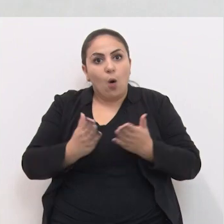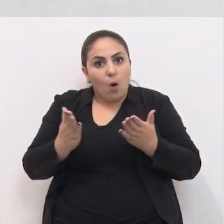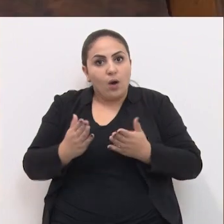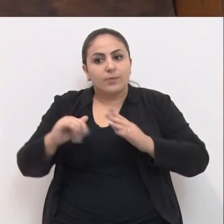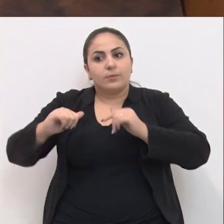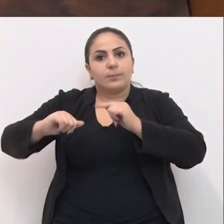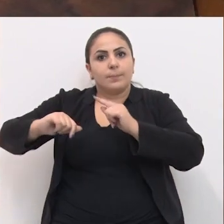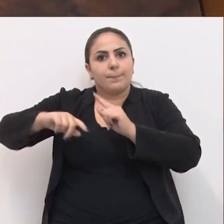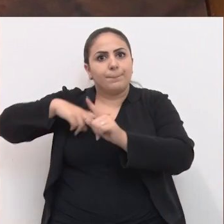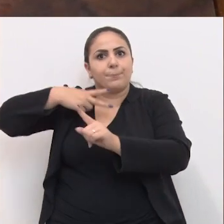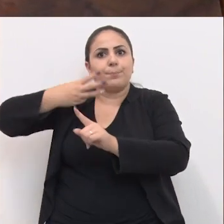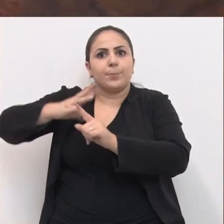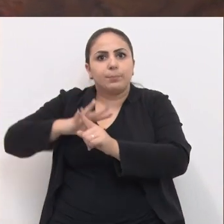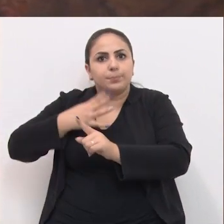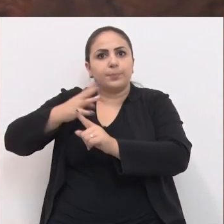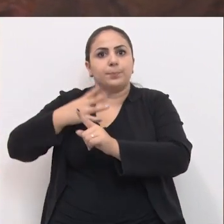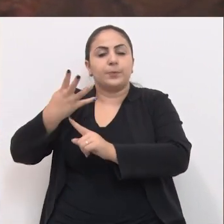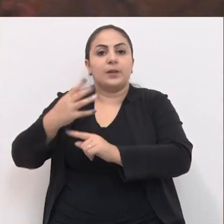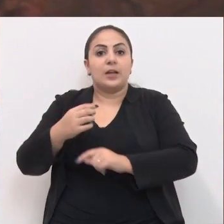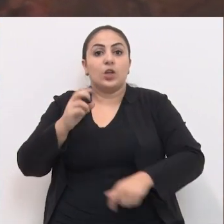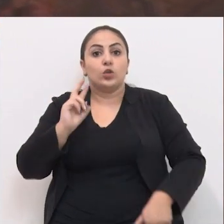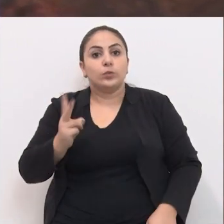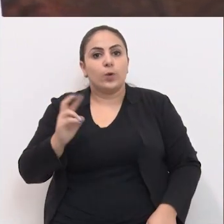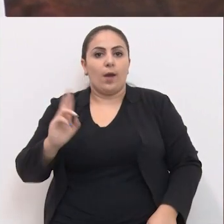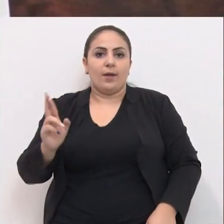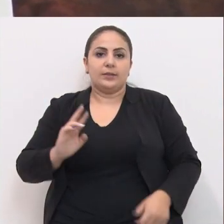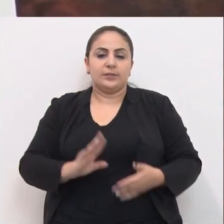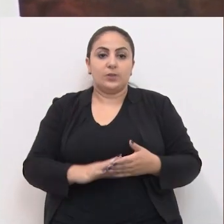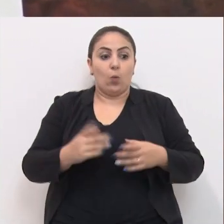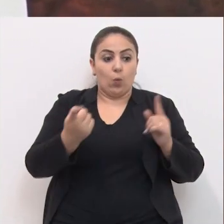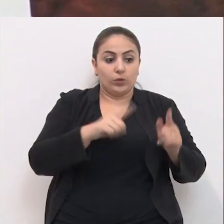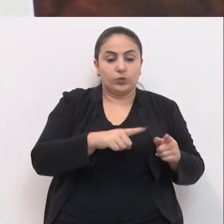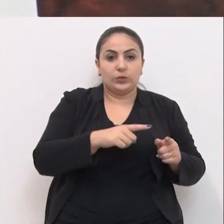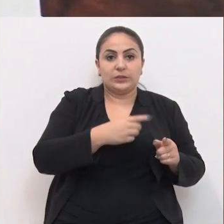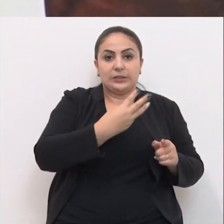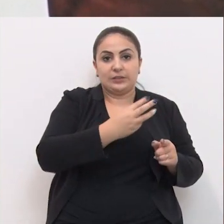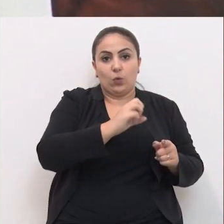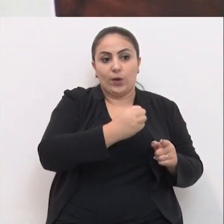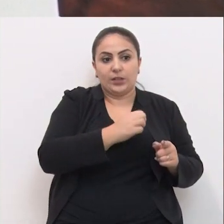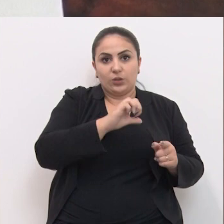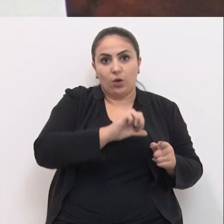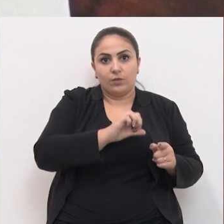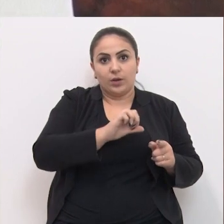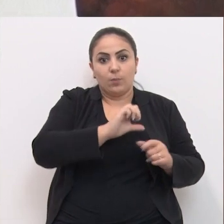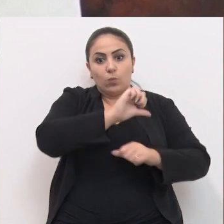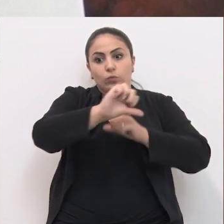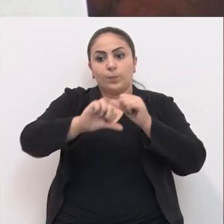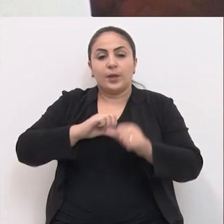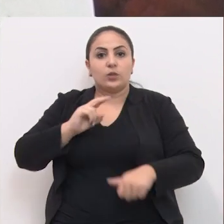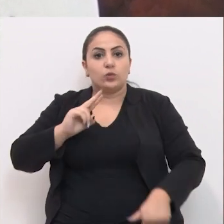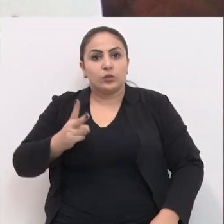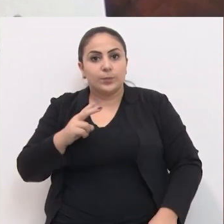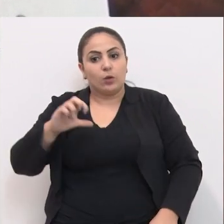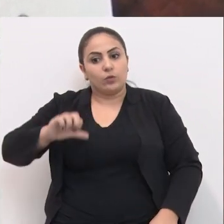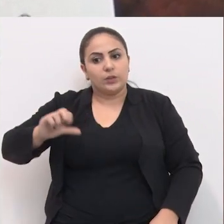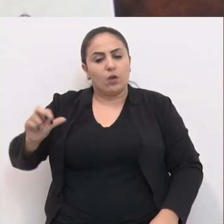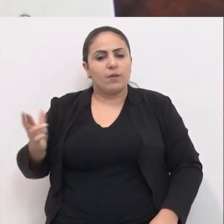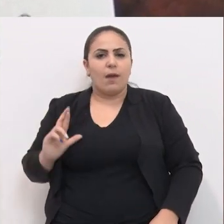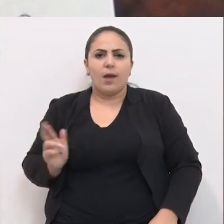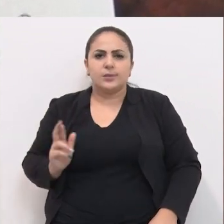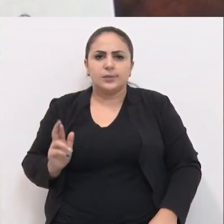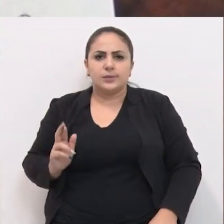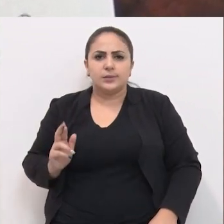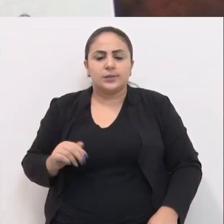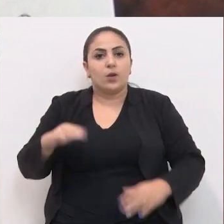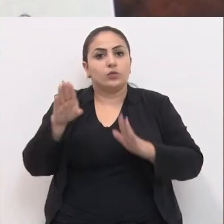2.000. O outro carnê passou de R$ 389 para R$ 2.099. Isso